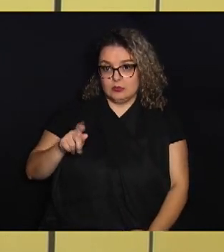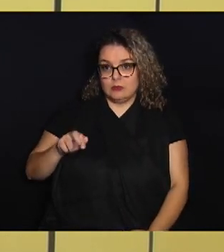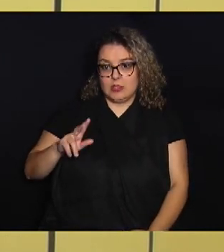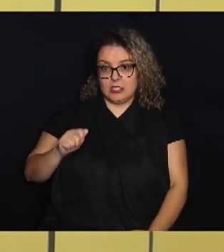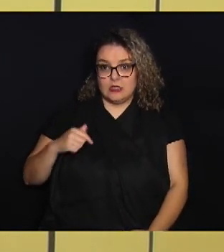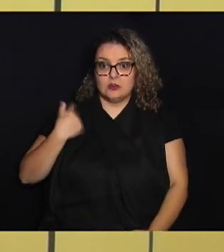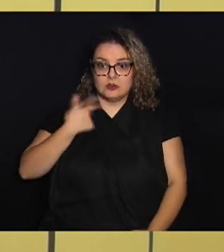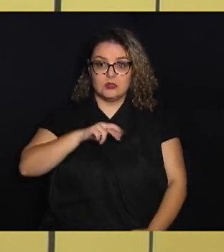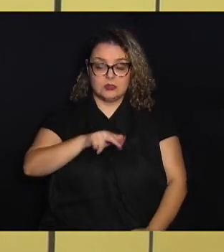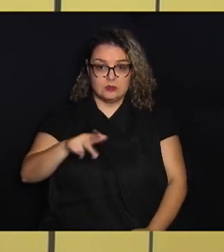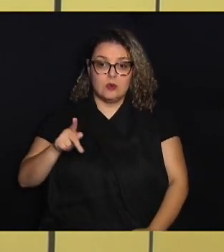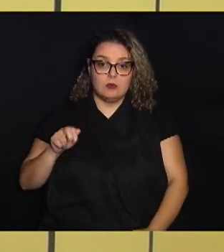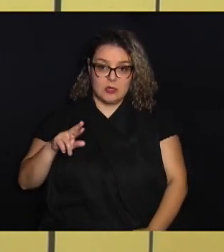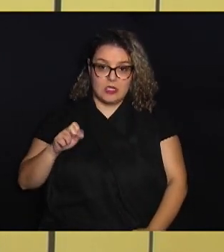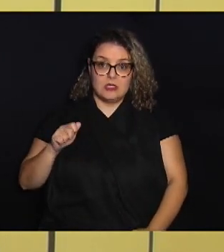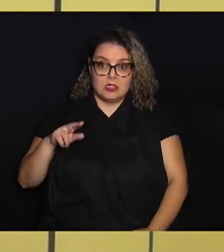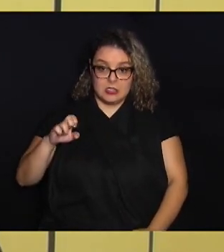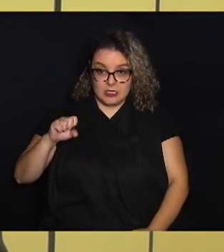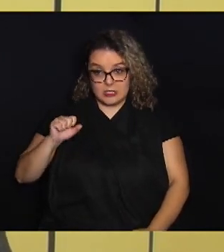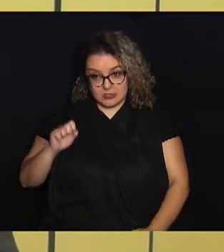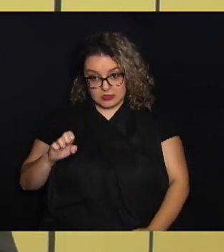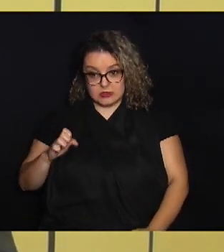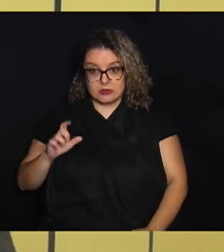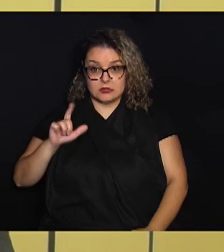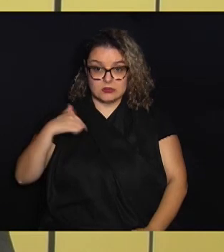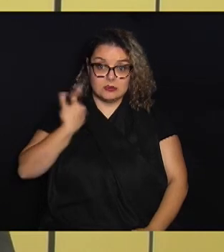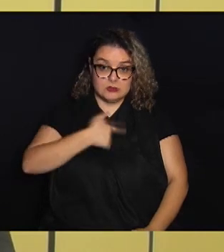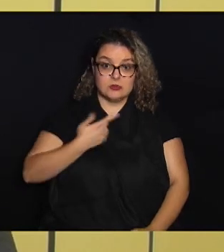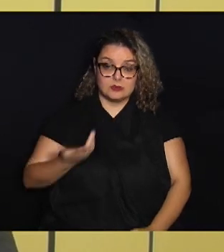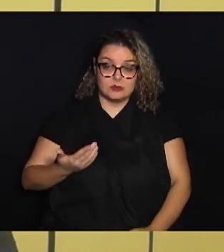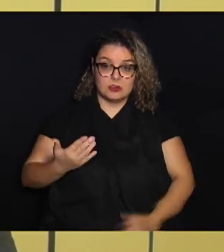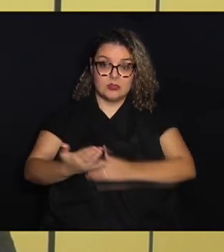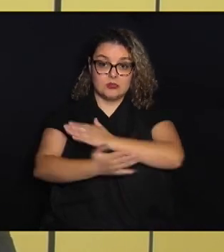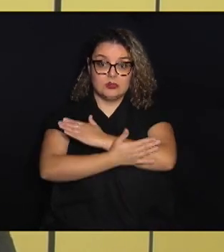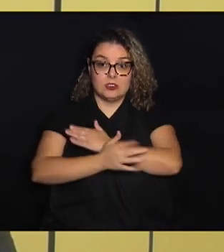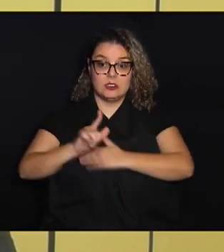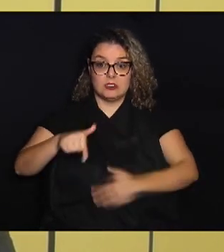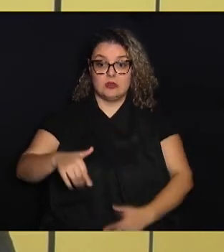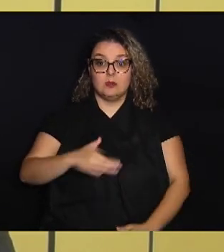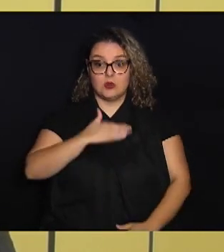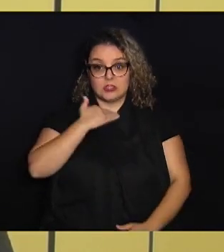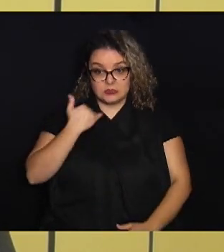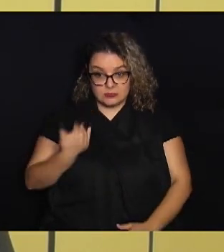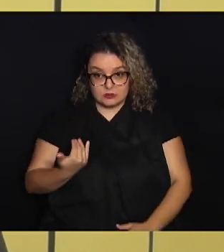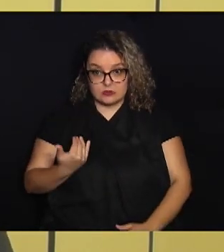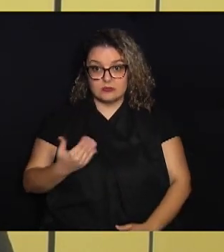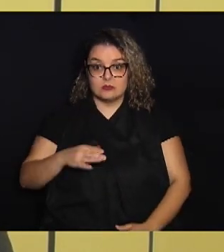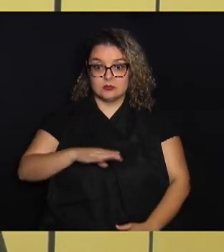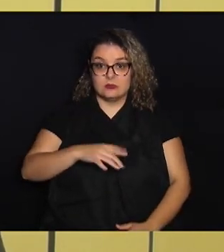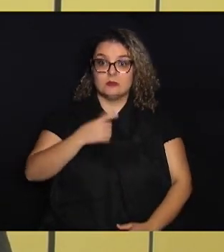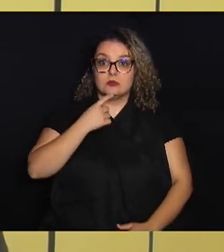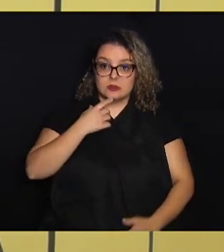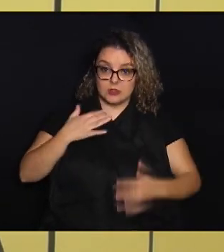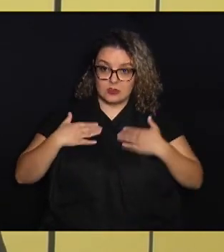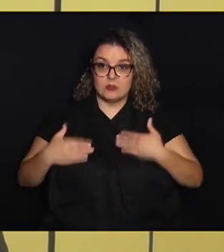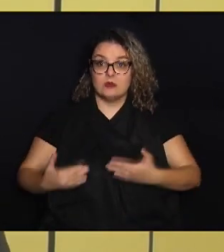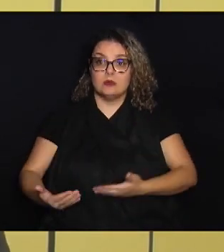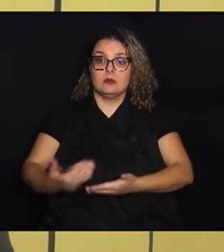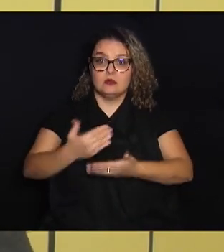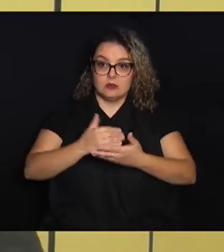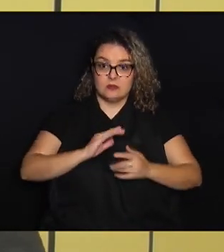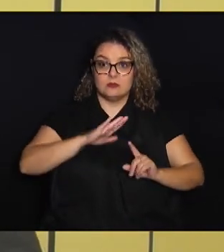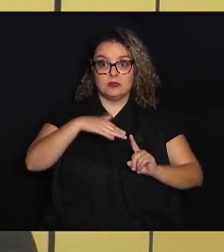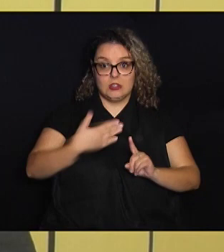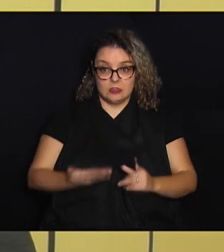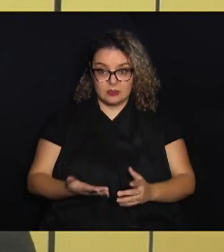irmãos paraenses que nos ajudaram muito nisso. Depois que ele faleceu, aí Campinas quis o corpo de volta para homenagear o corpo,